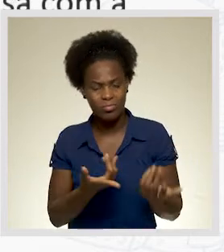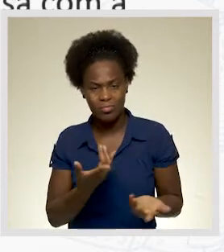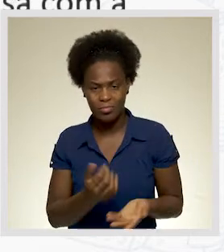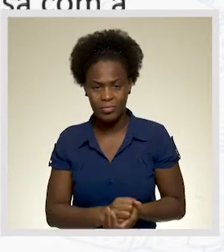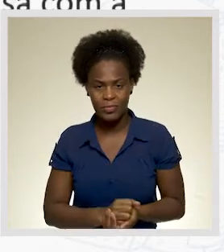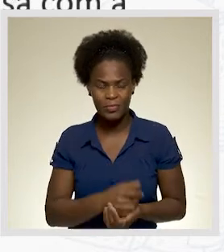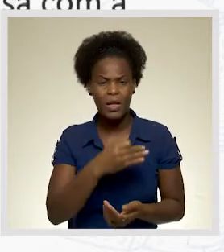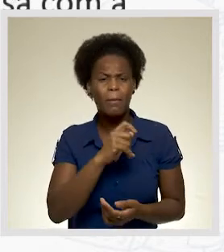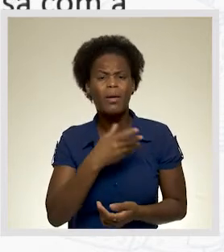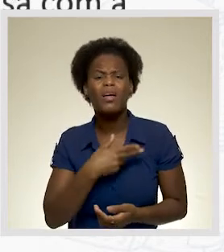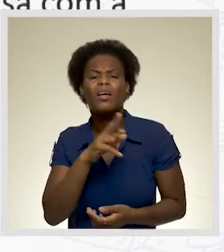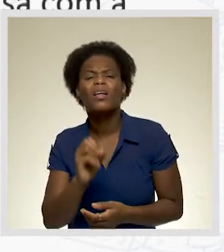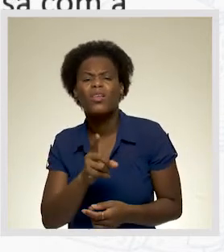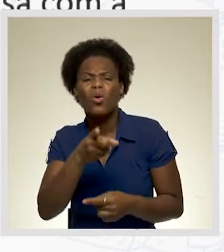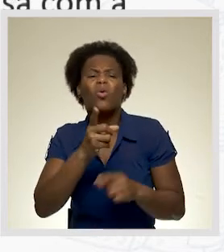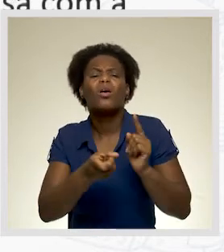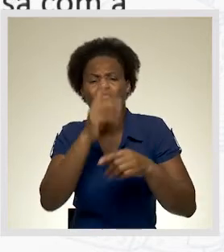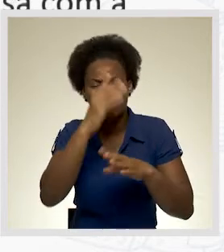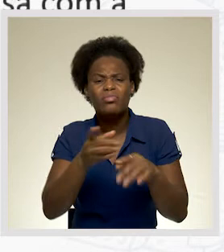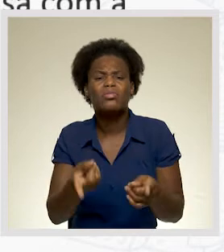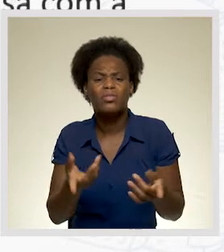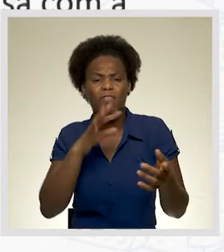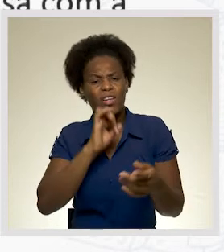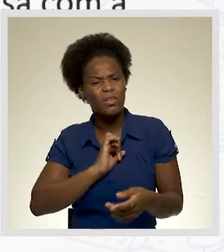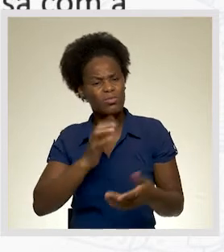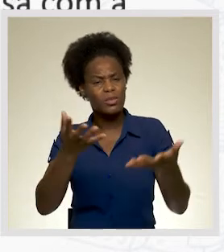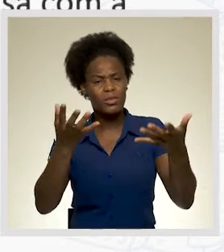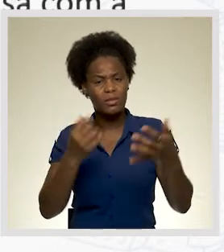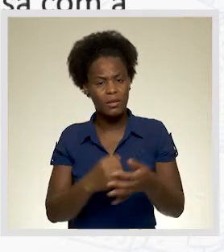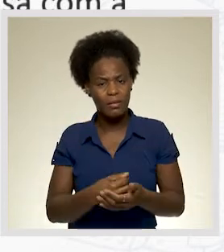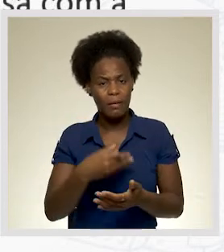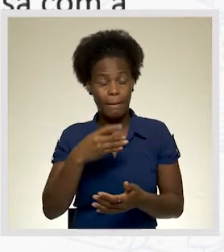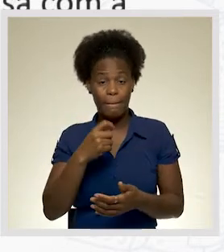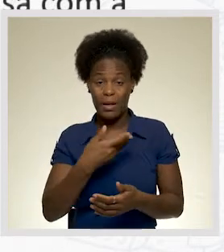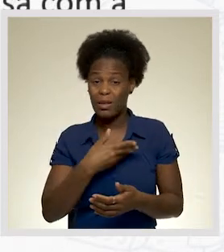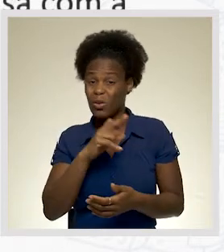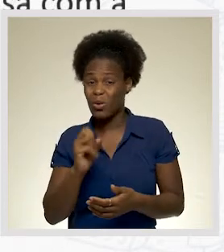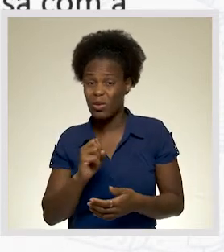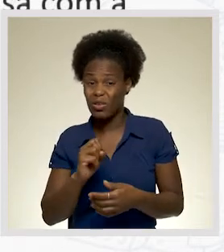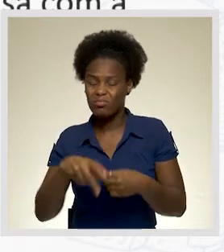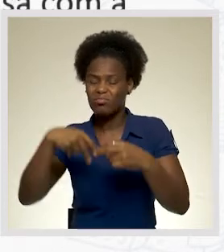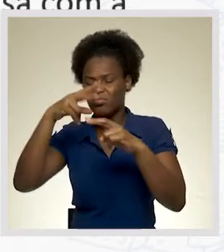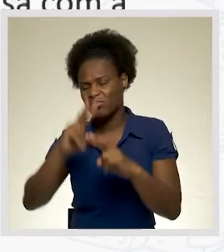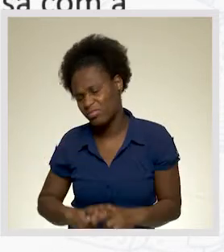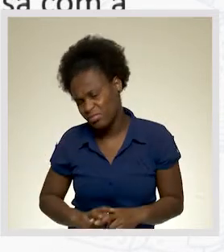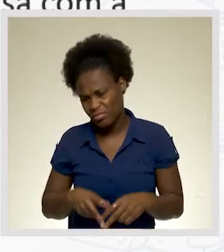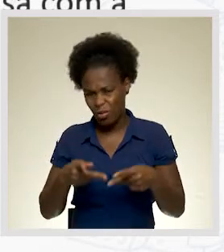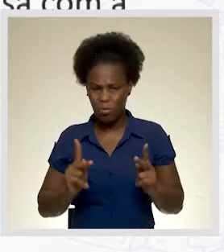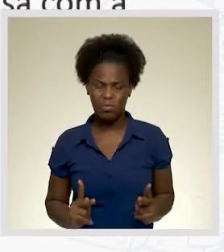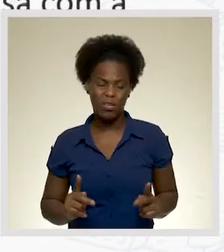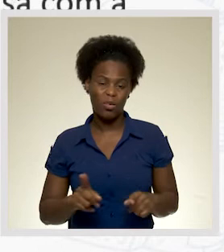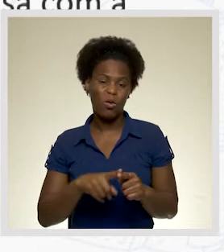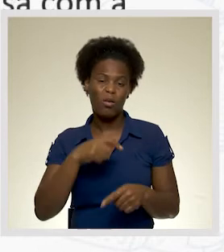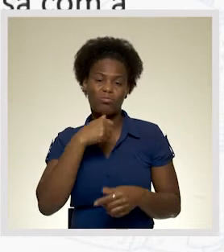Pedro, que sucedeu, filho? Pedro, então, caiu para o canapé, como cai um